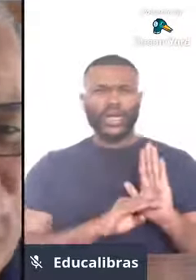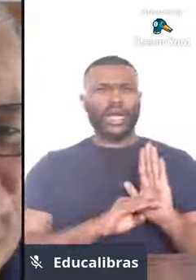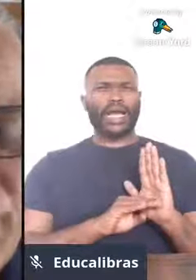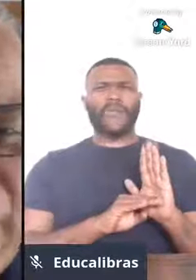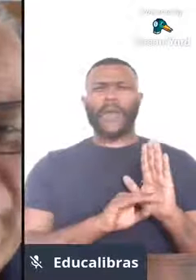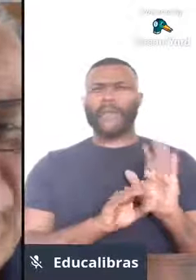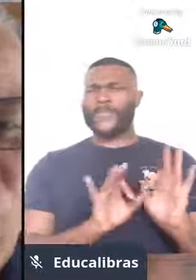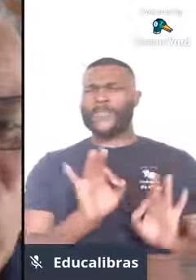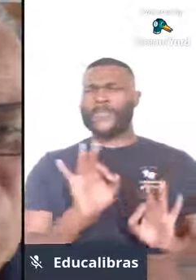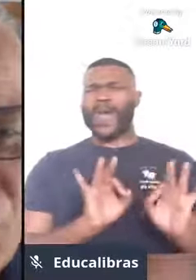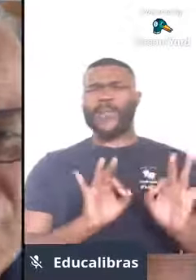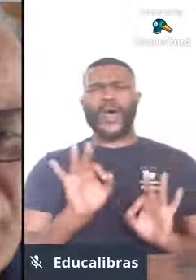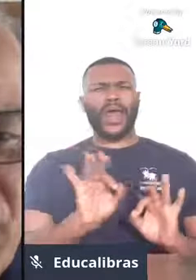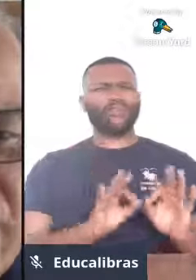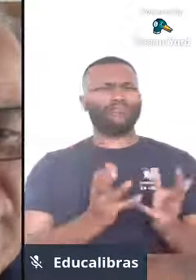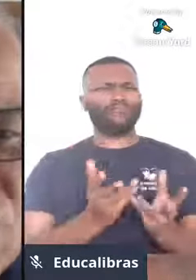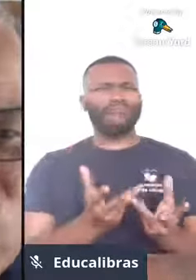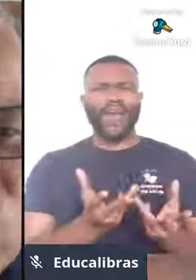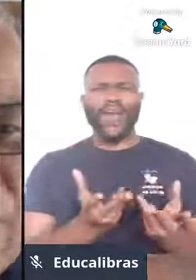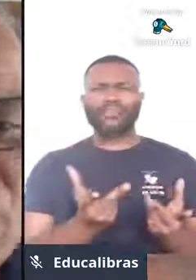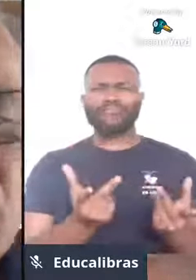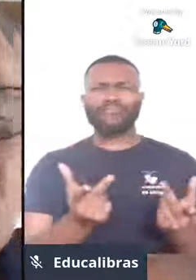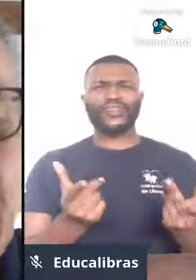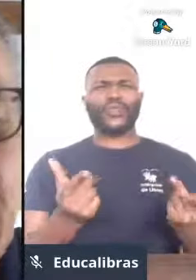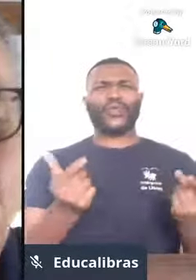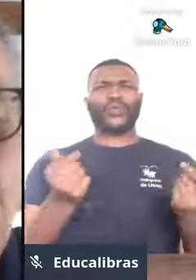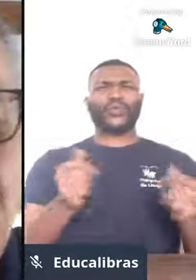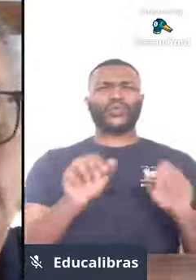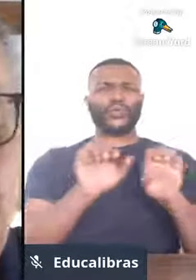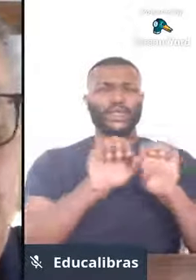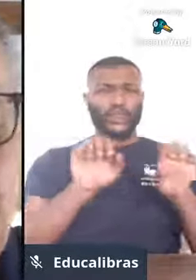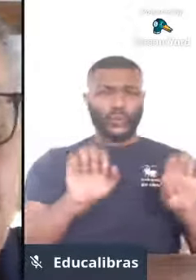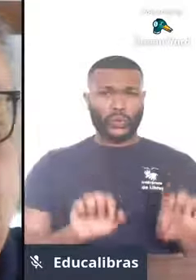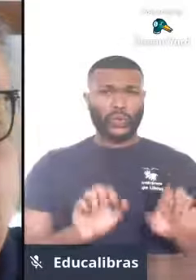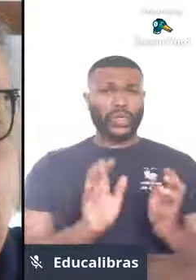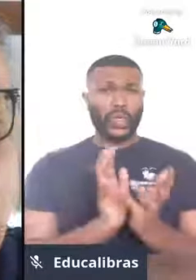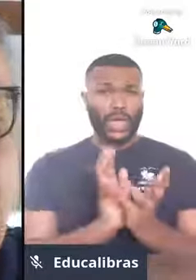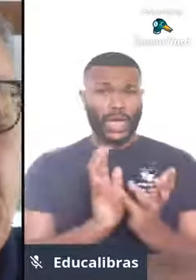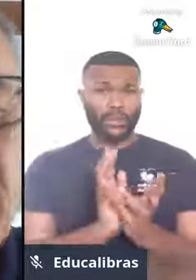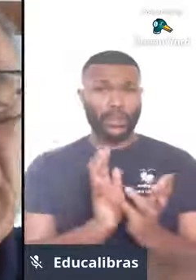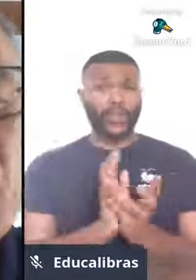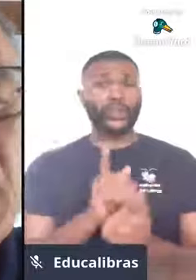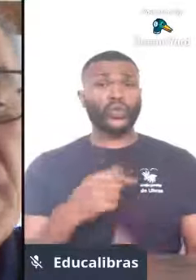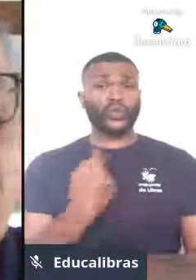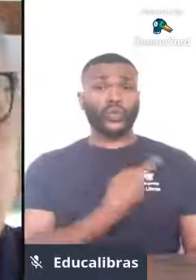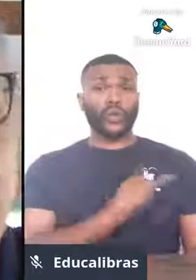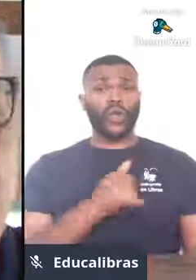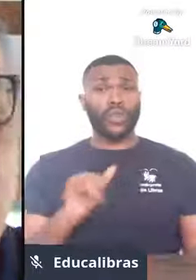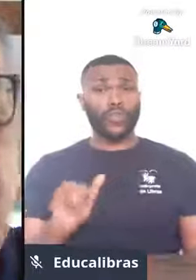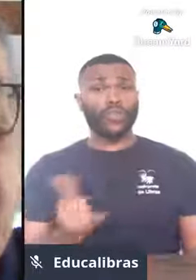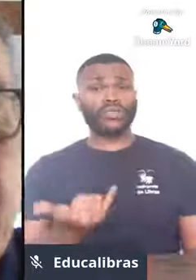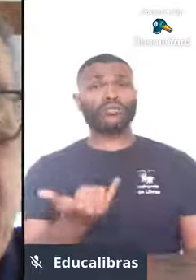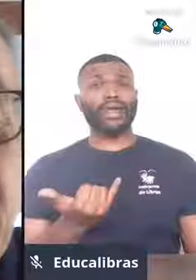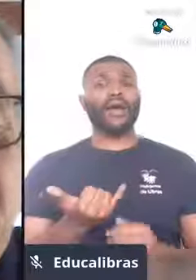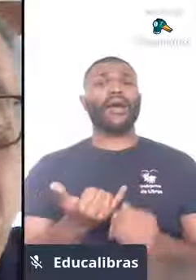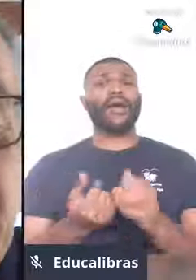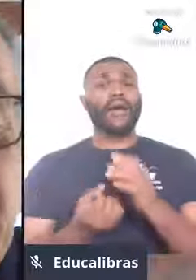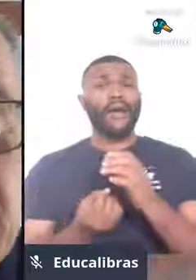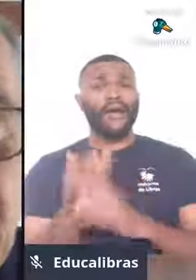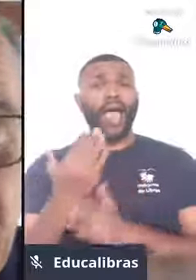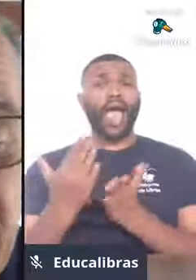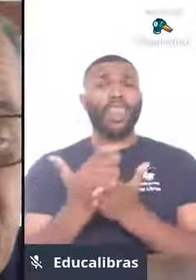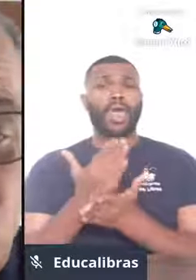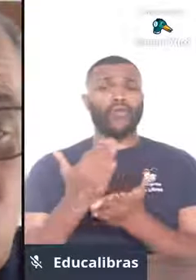um programa maravilhoso que você fez aí, estruturado com a sua equipe, e a gente ia aproveitar para fazer o lançamento do livro lá.